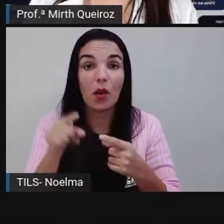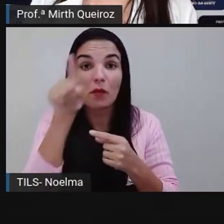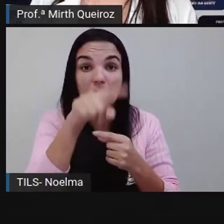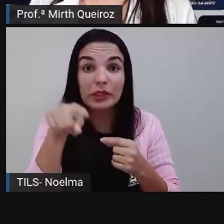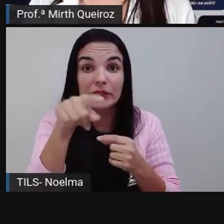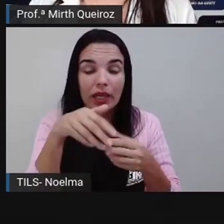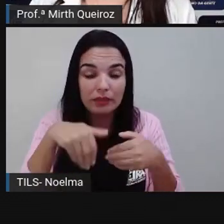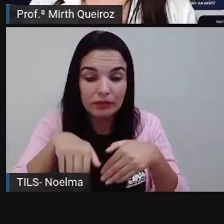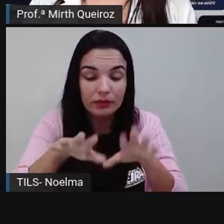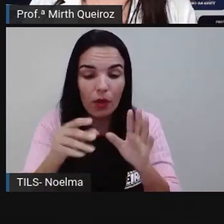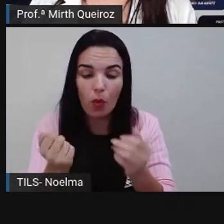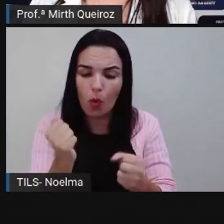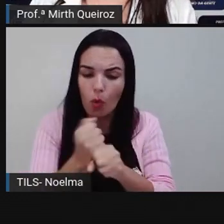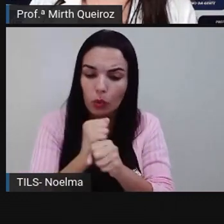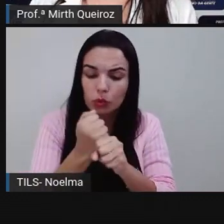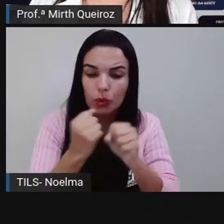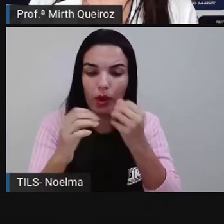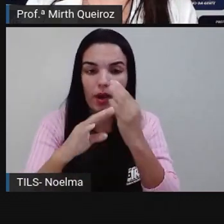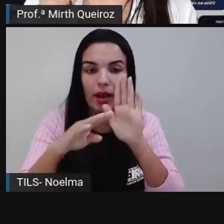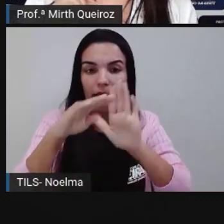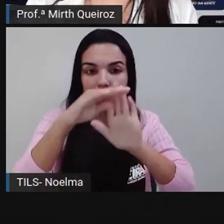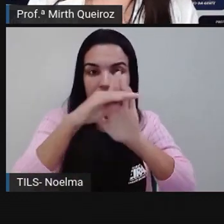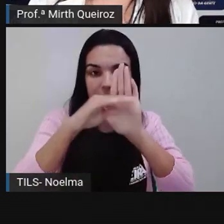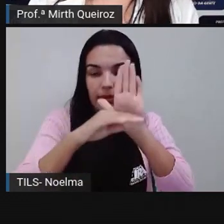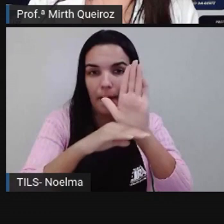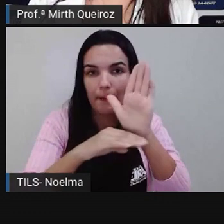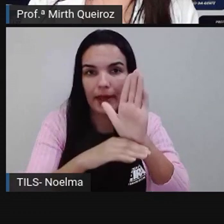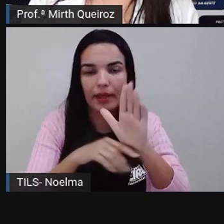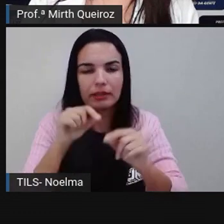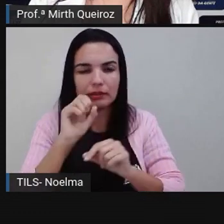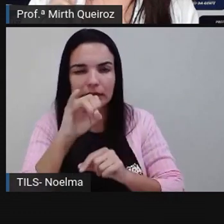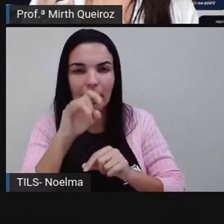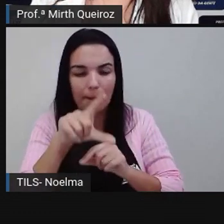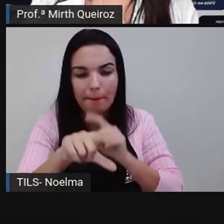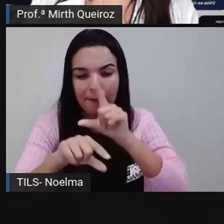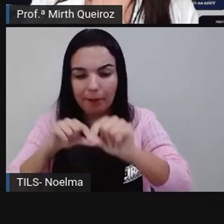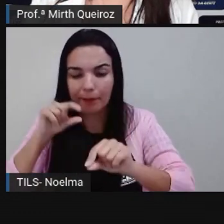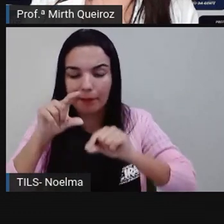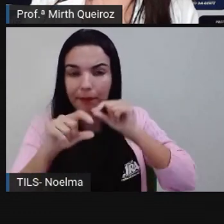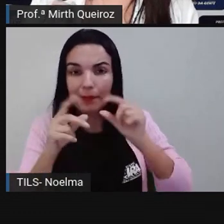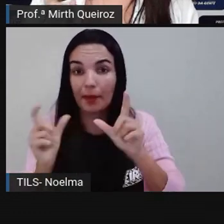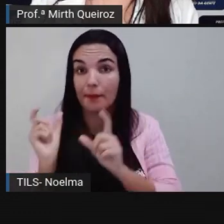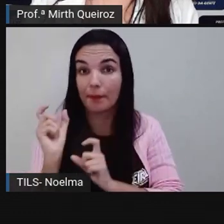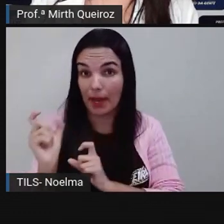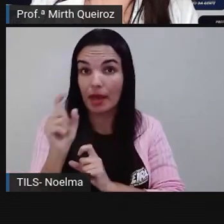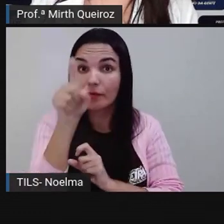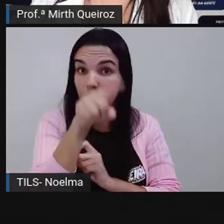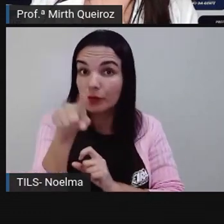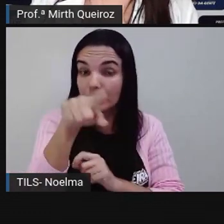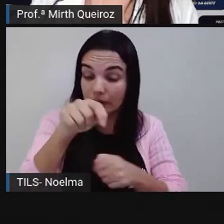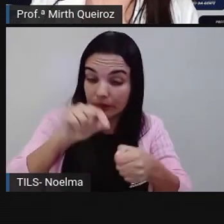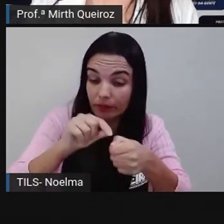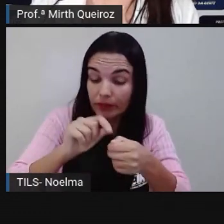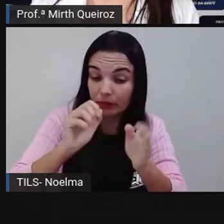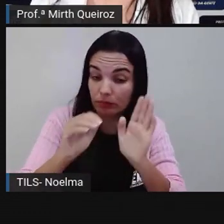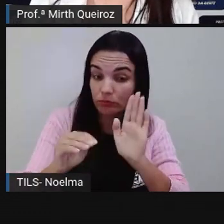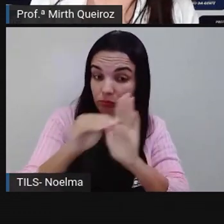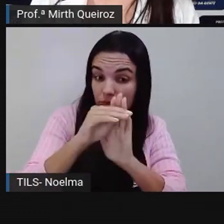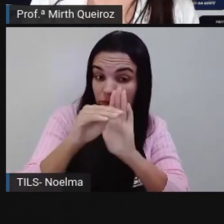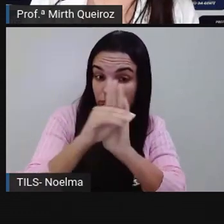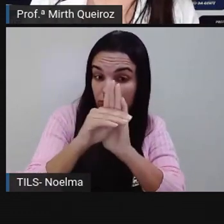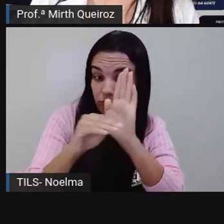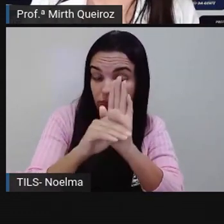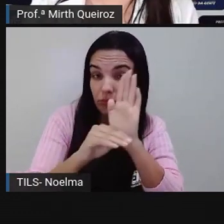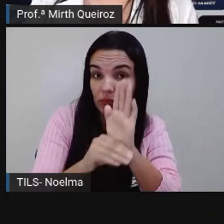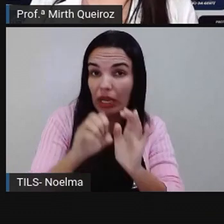vão construir essa tabelinha e conforme eu vou pegando aqui essas palavras, vocês vão preenchendo. Se é da